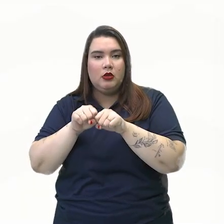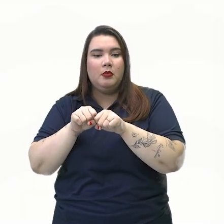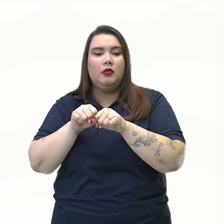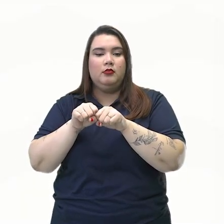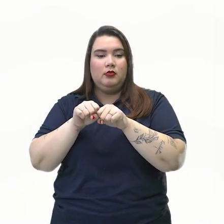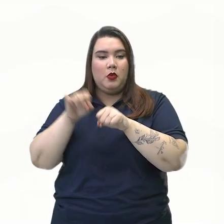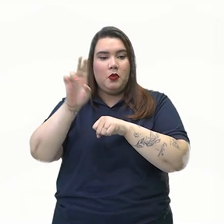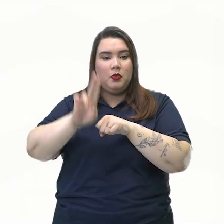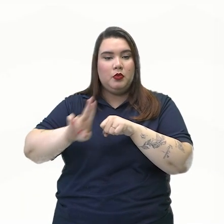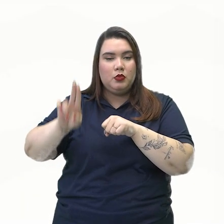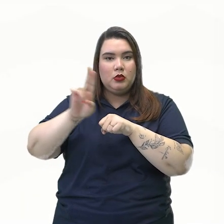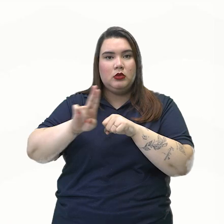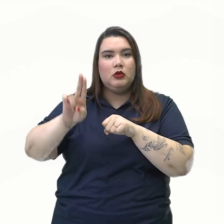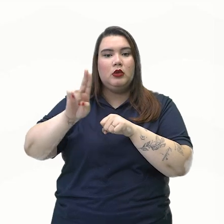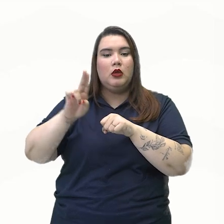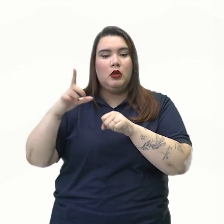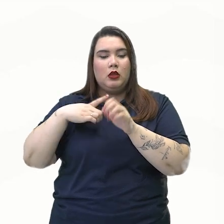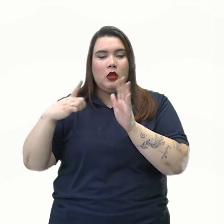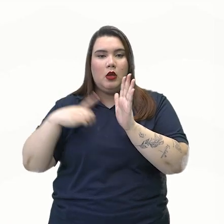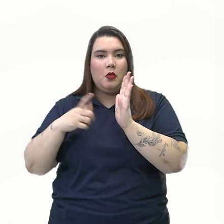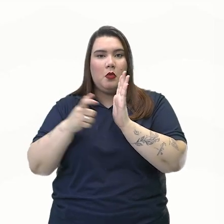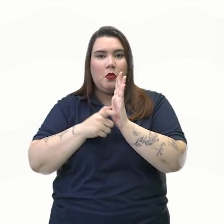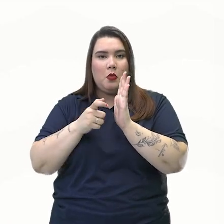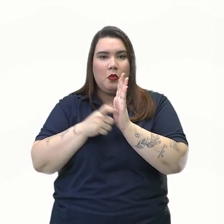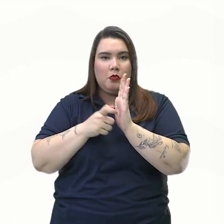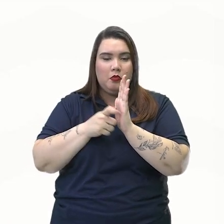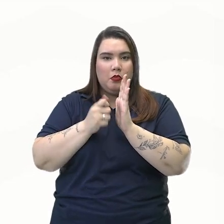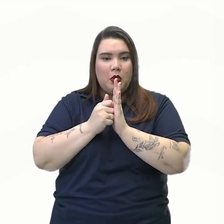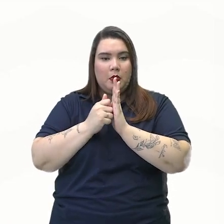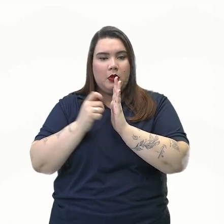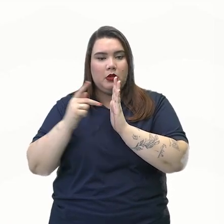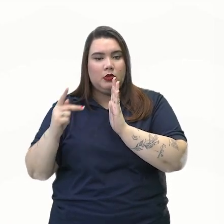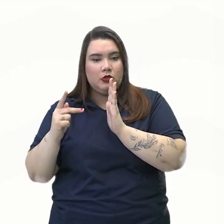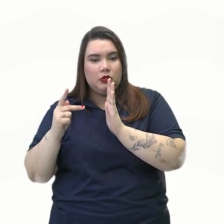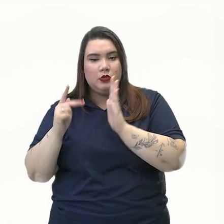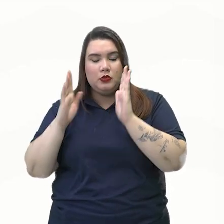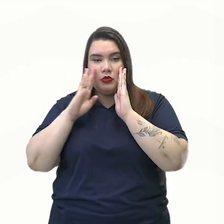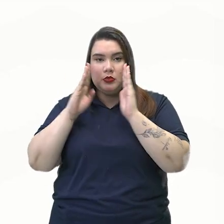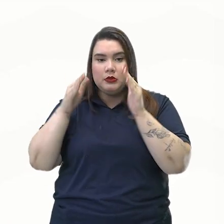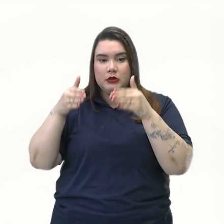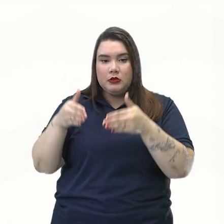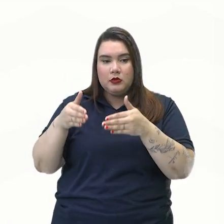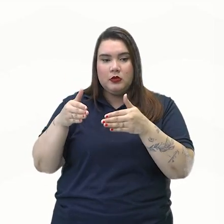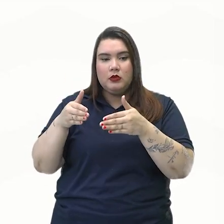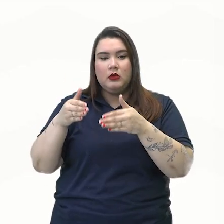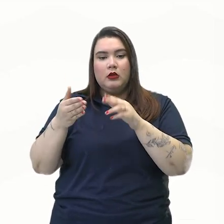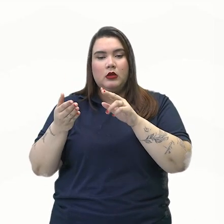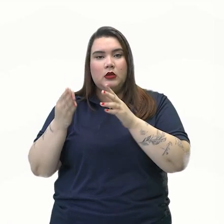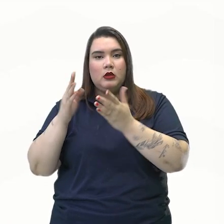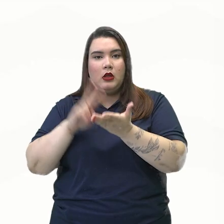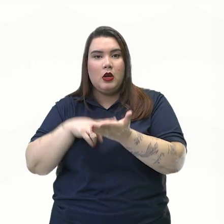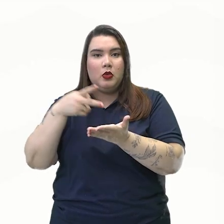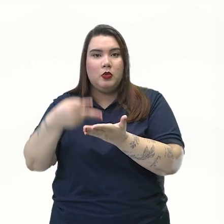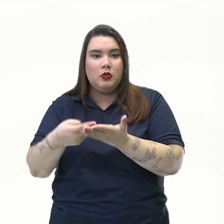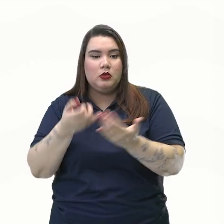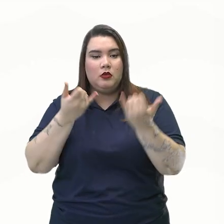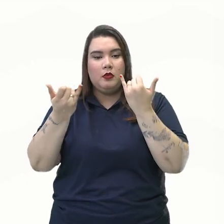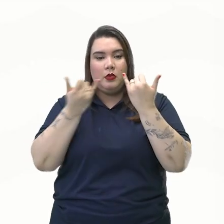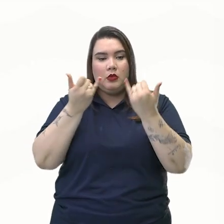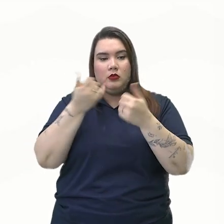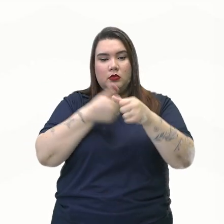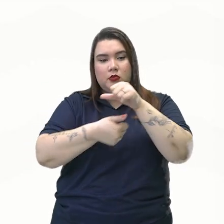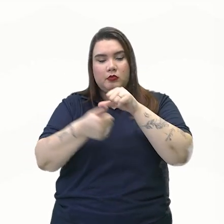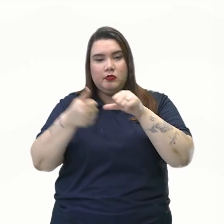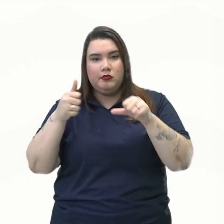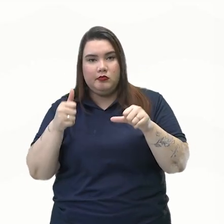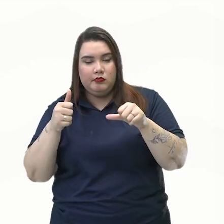que utiliza um programa, um computador, tablet, celular, que utiliza um programa específico que traduz e transforma o